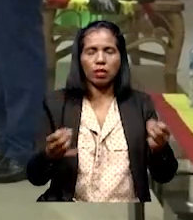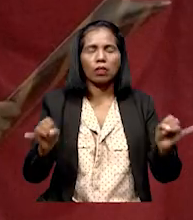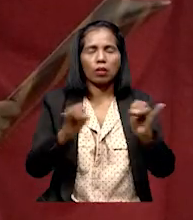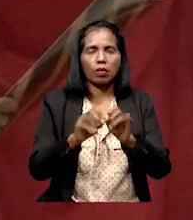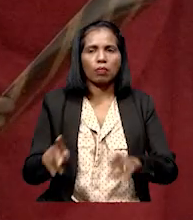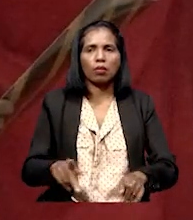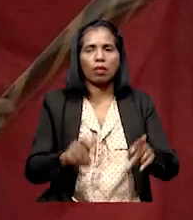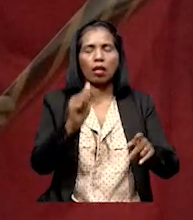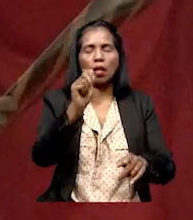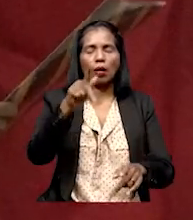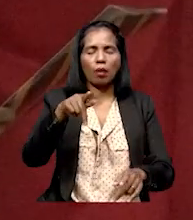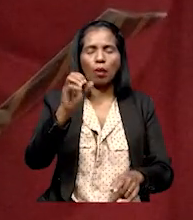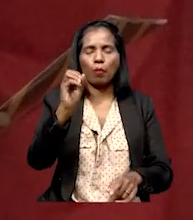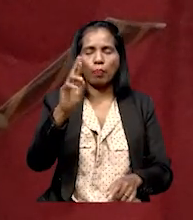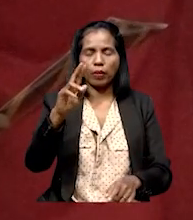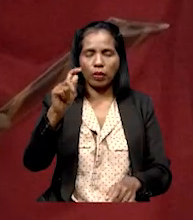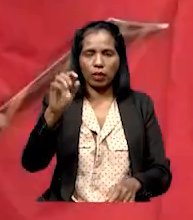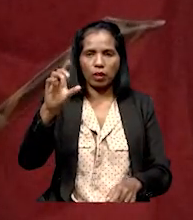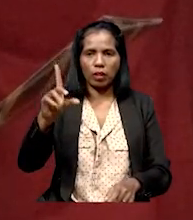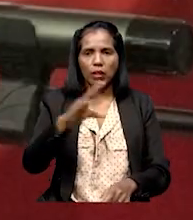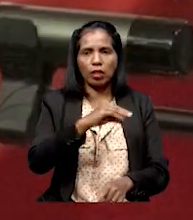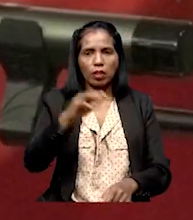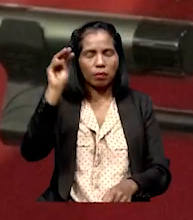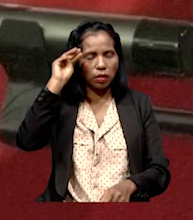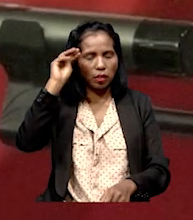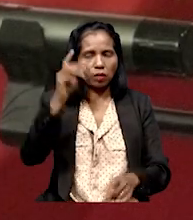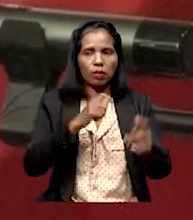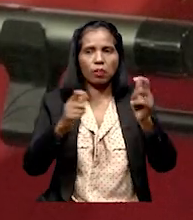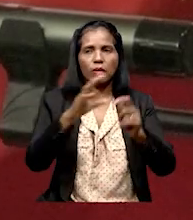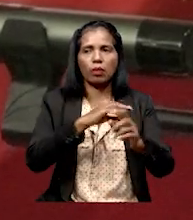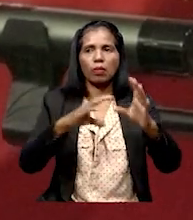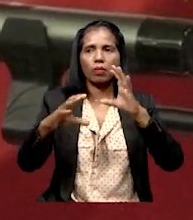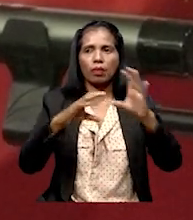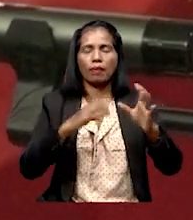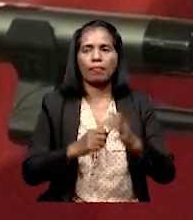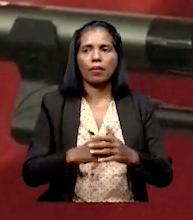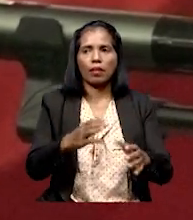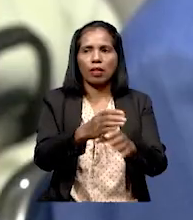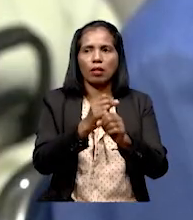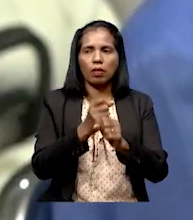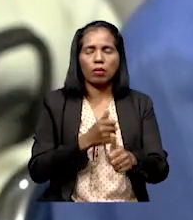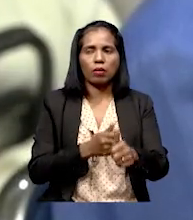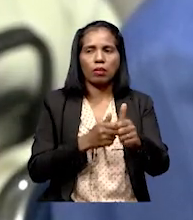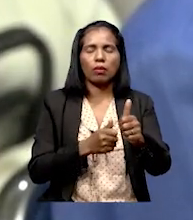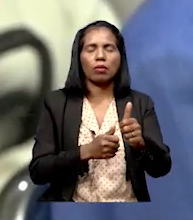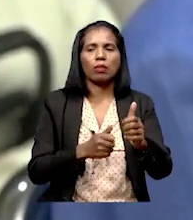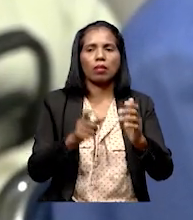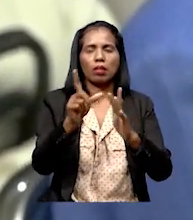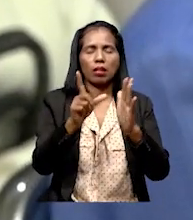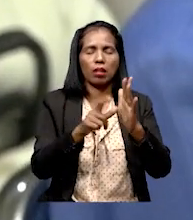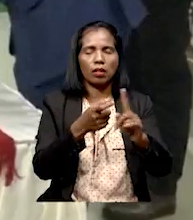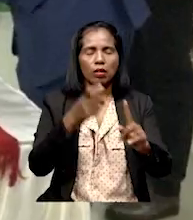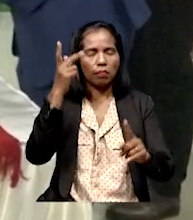KA Portil IP e Auditório Ministério de Transporte e Comunicação. Toma posse, né? Baseado despacho do primeiro-ministro, com